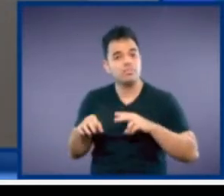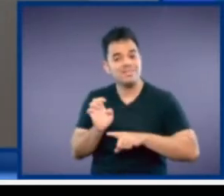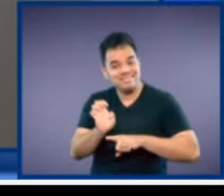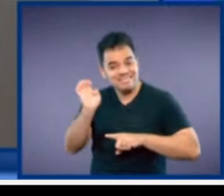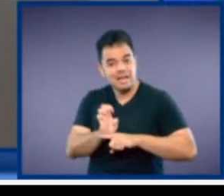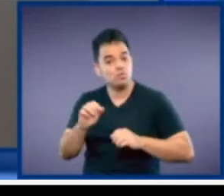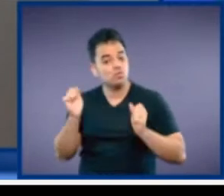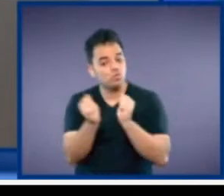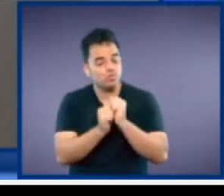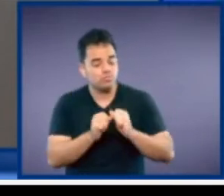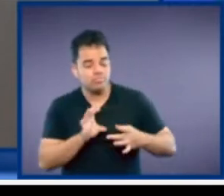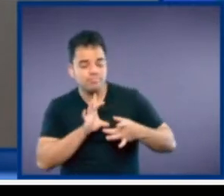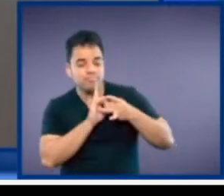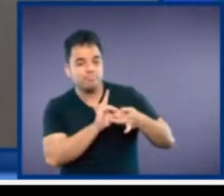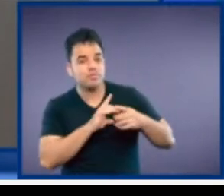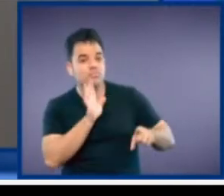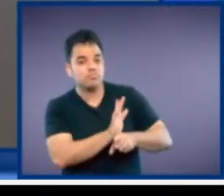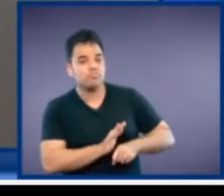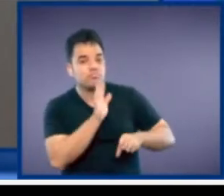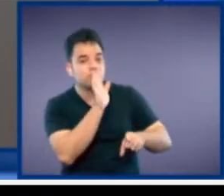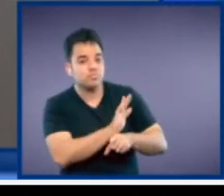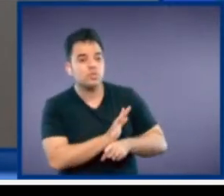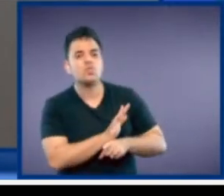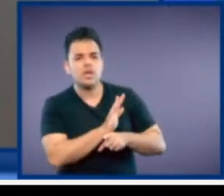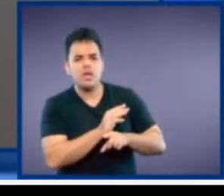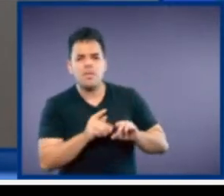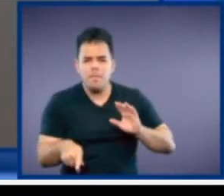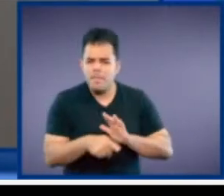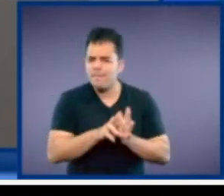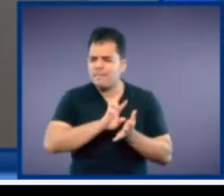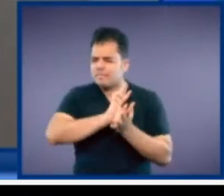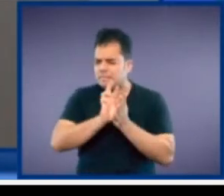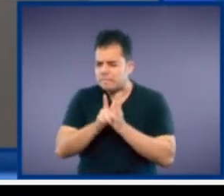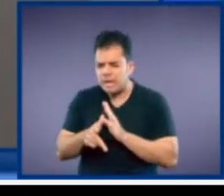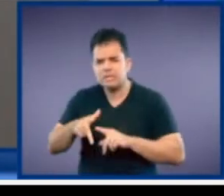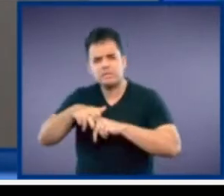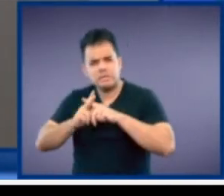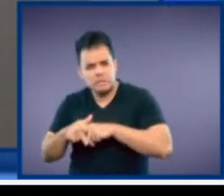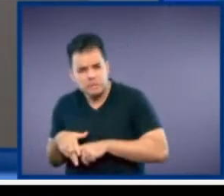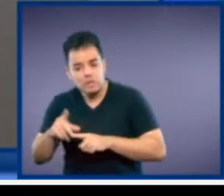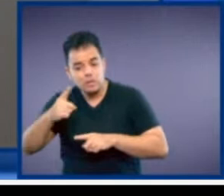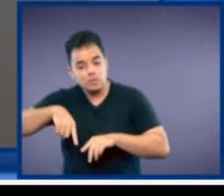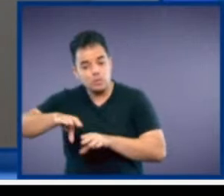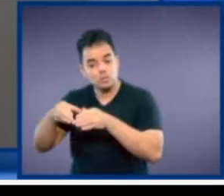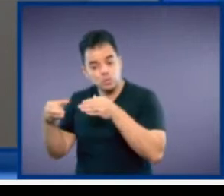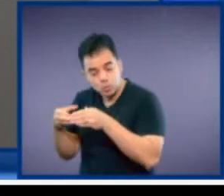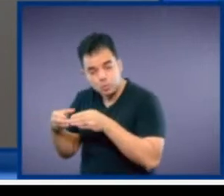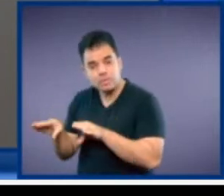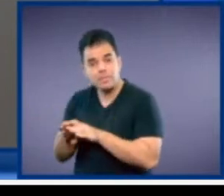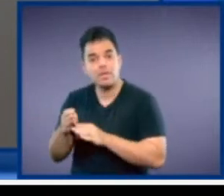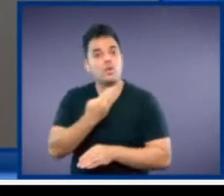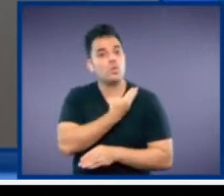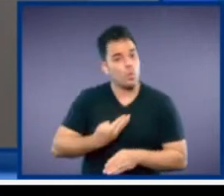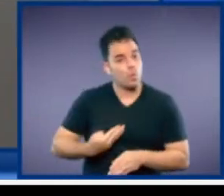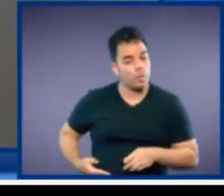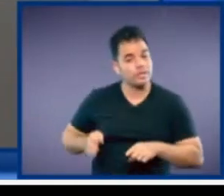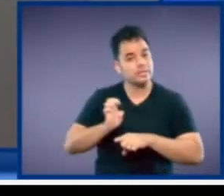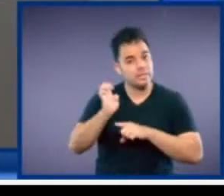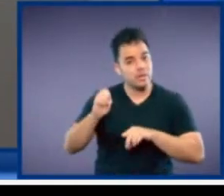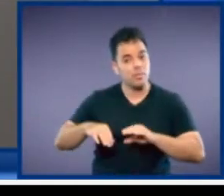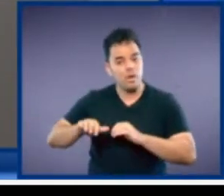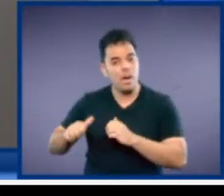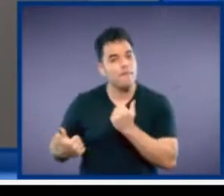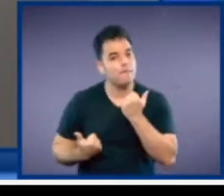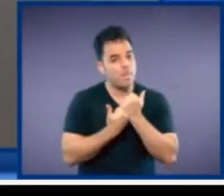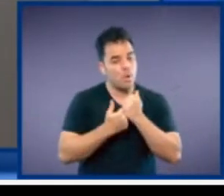projeto é o expressivo aporte de recursos que nós fizemos. Nós, da União e o governo do Estado de Minas Gerais, com o apoio do Congresso Nacional